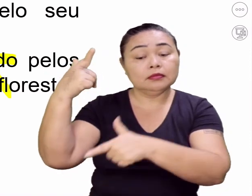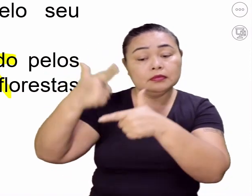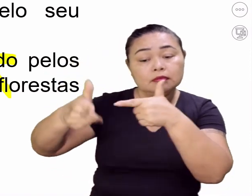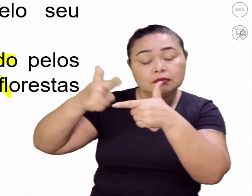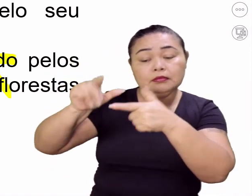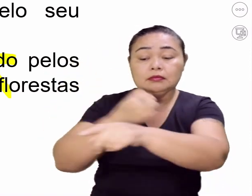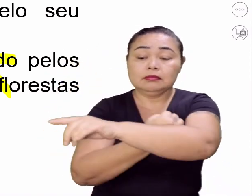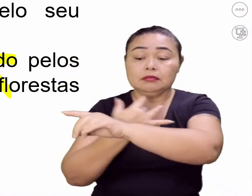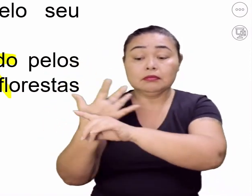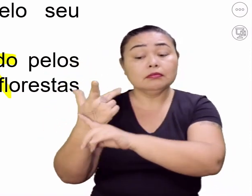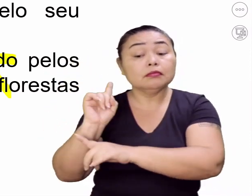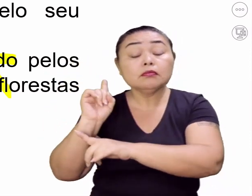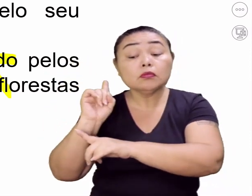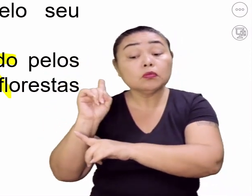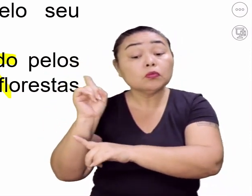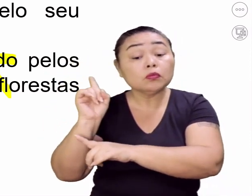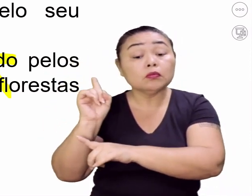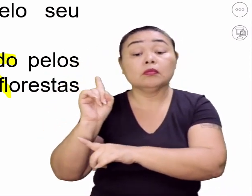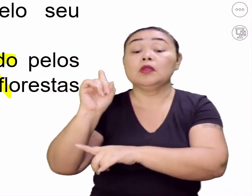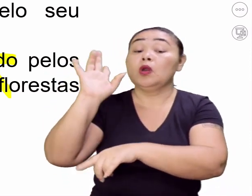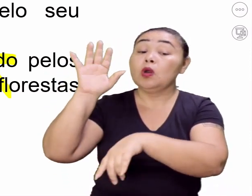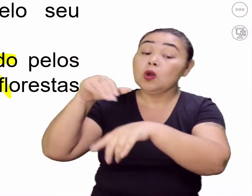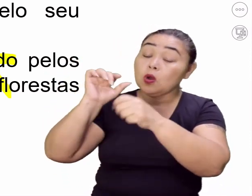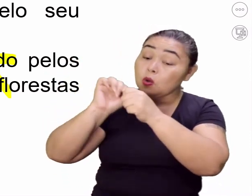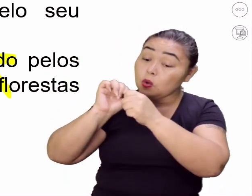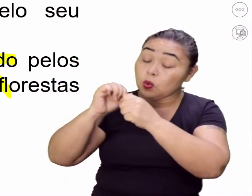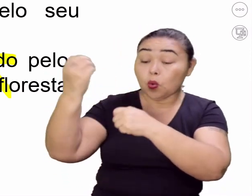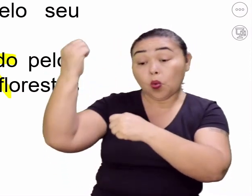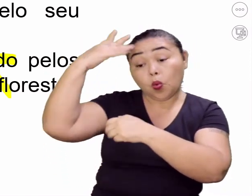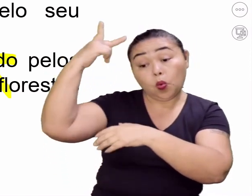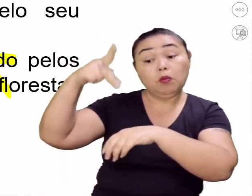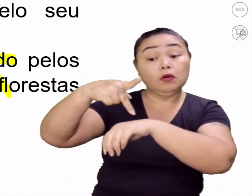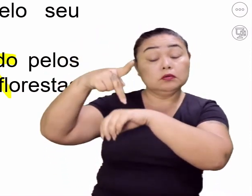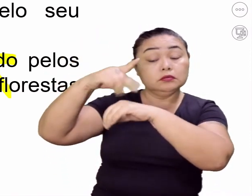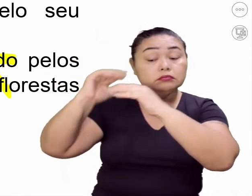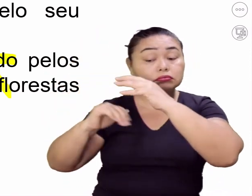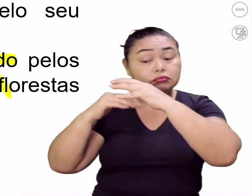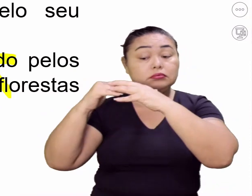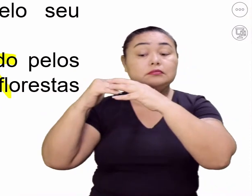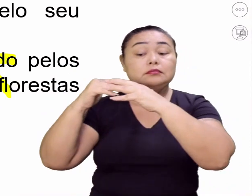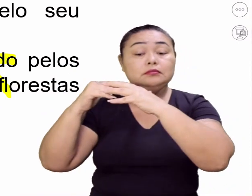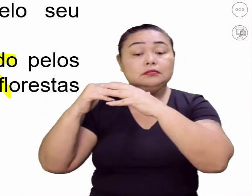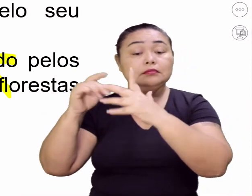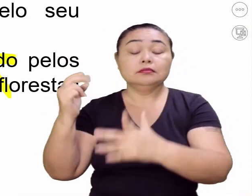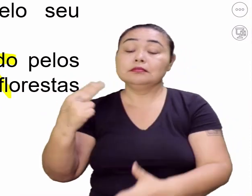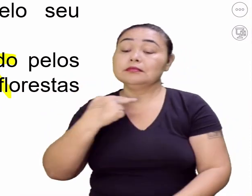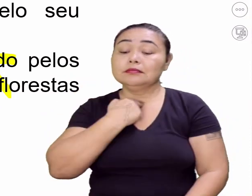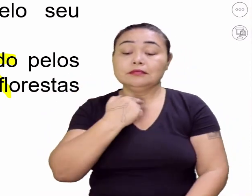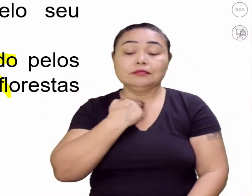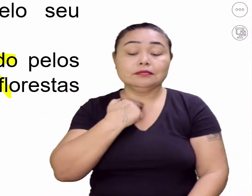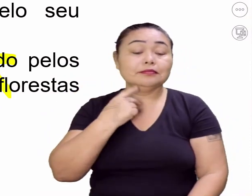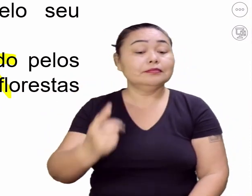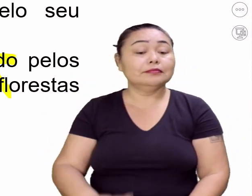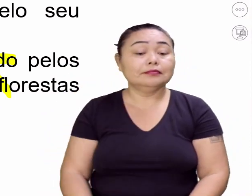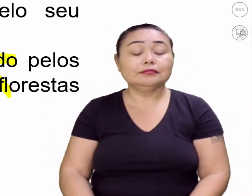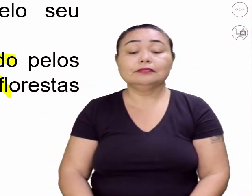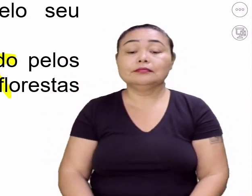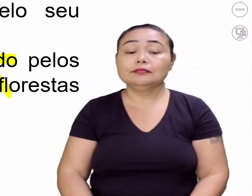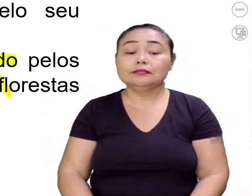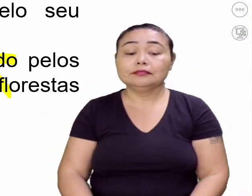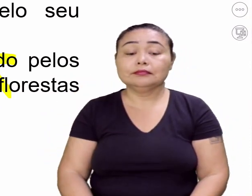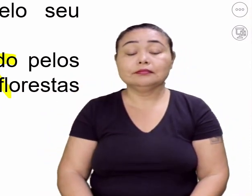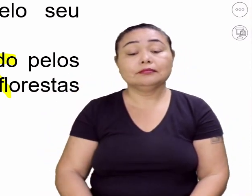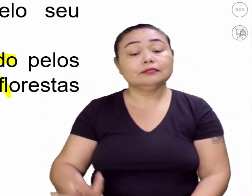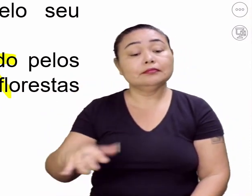problemas ambientais, na verdade, culpam os países subdesenvolvidos, né? Isso. Então não pode ser essa também, né? Não.